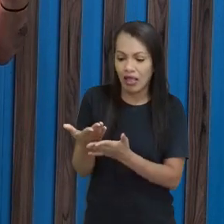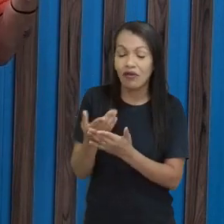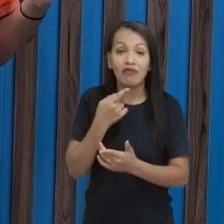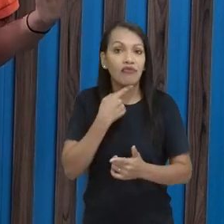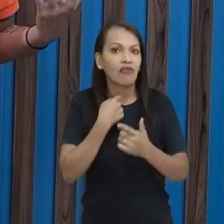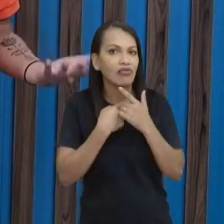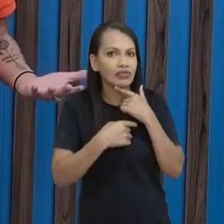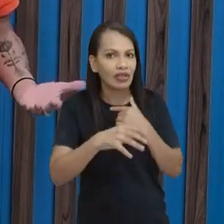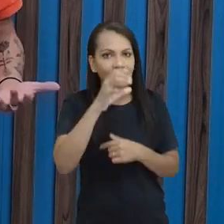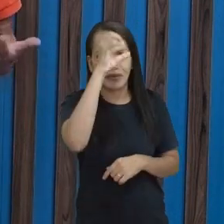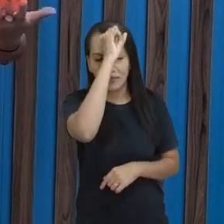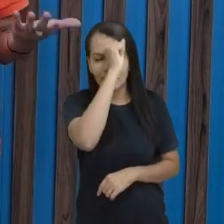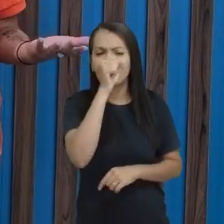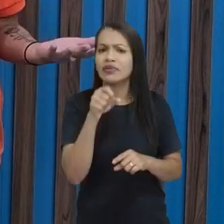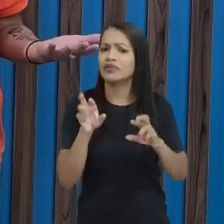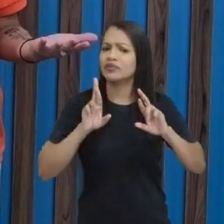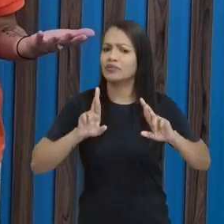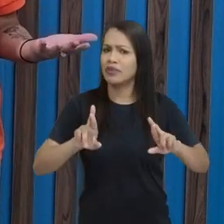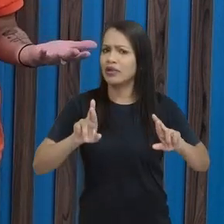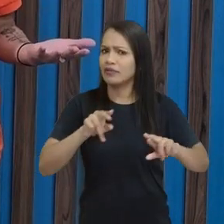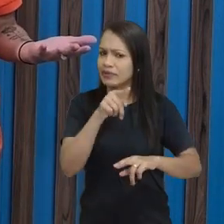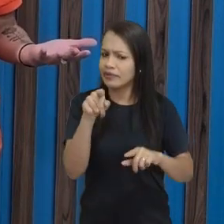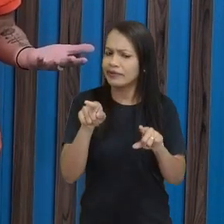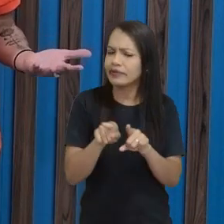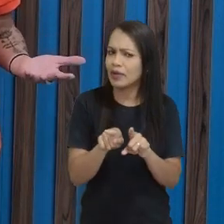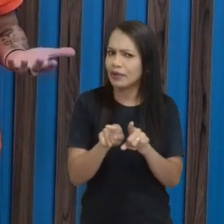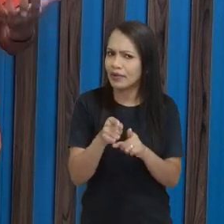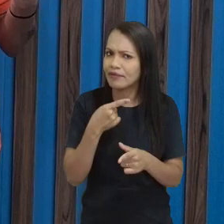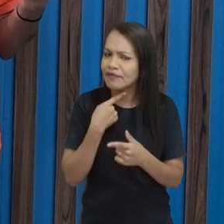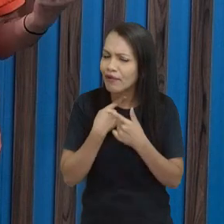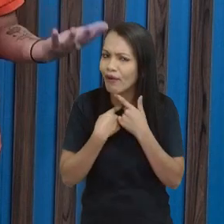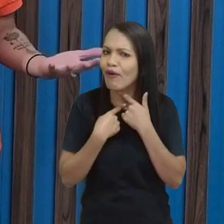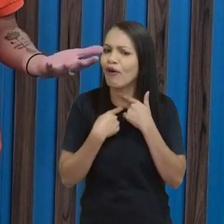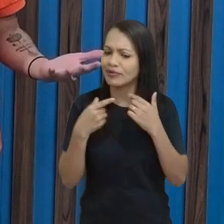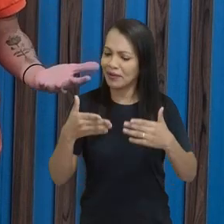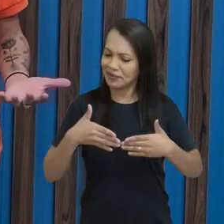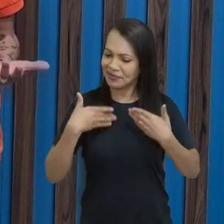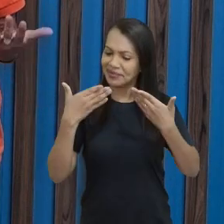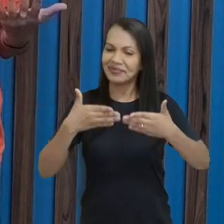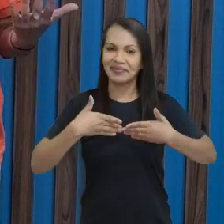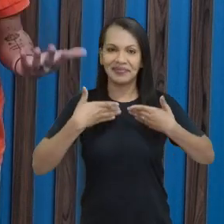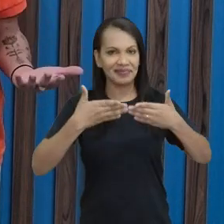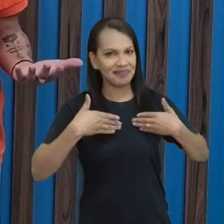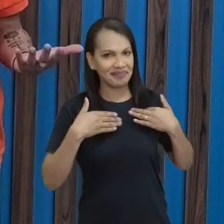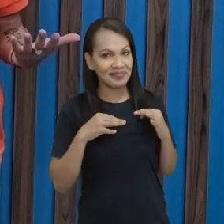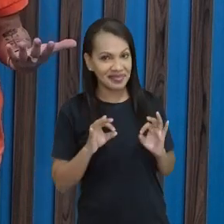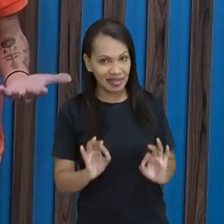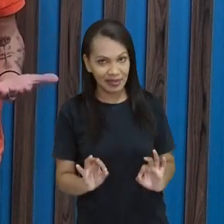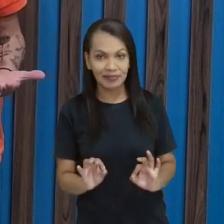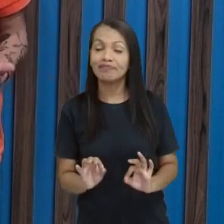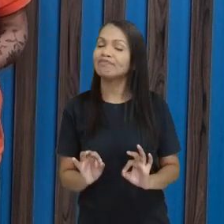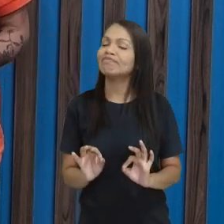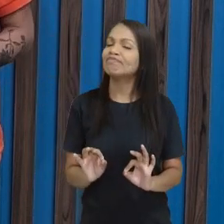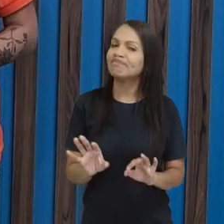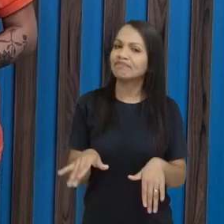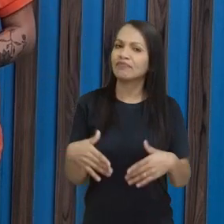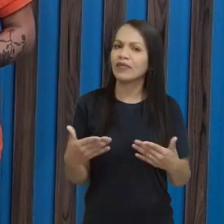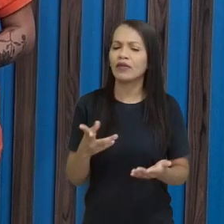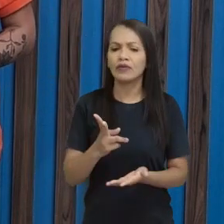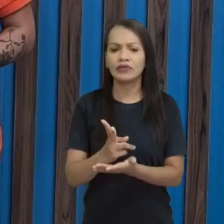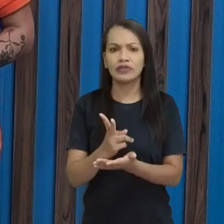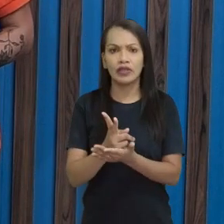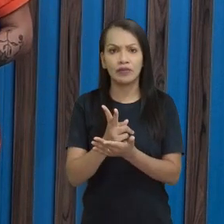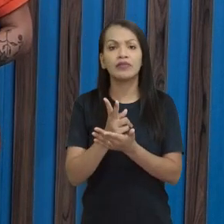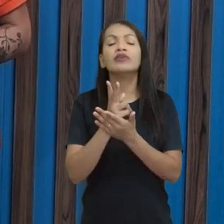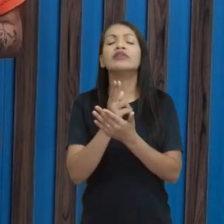aqui de aprender e espero que vocês também estejam aí nesse entusiasmo, nessa animação, certo? Eu sempre